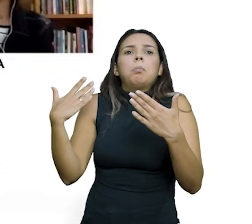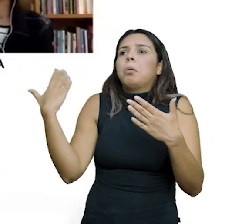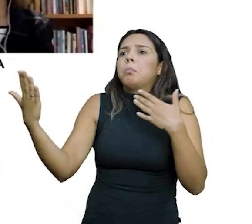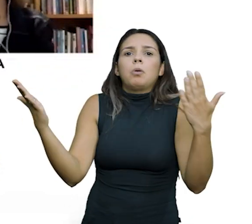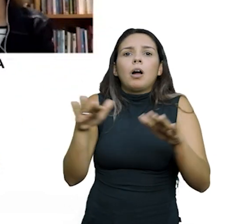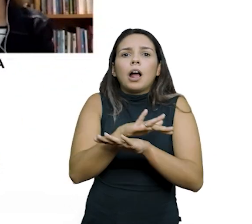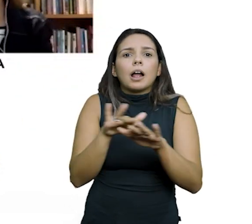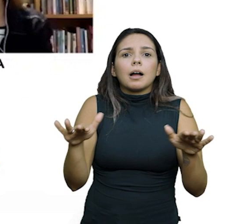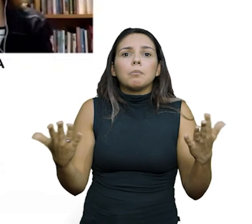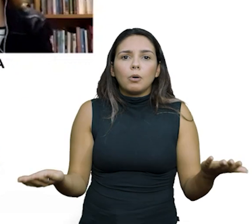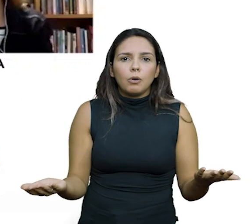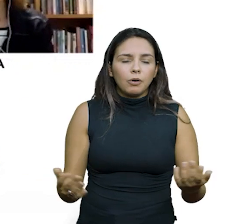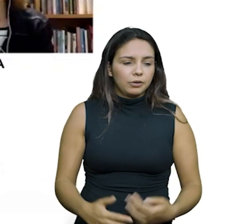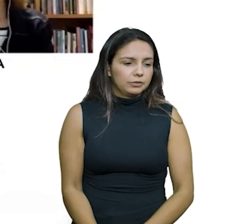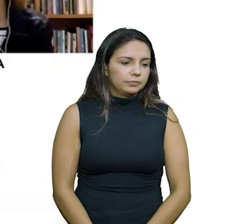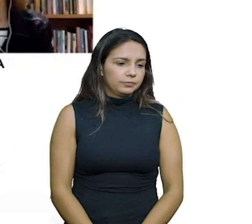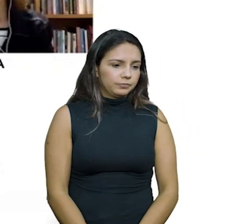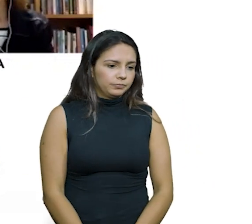da sociedade.